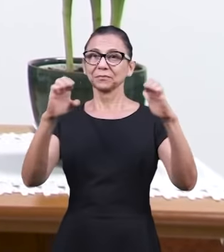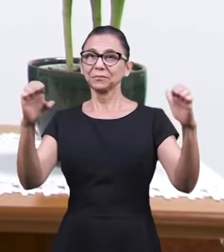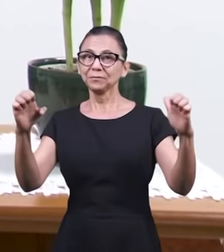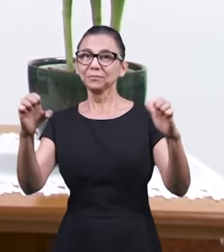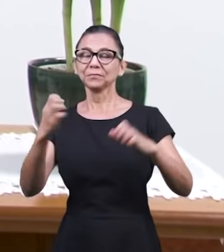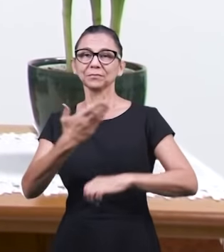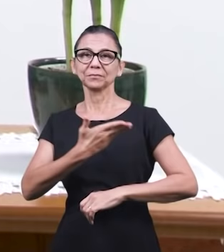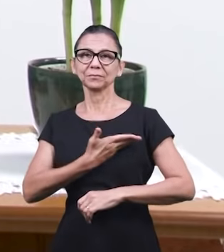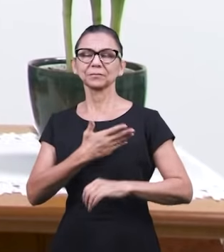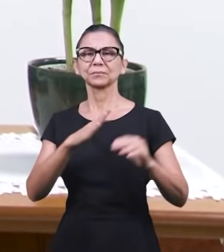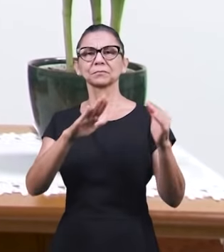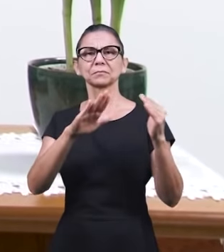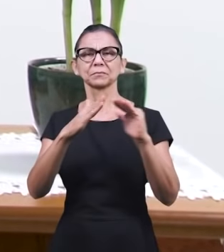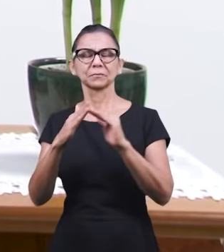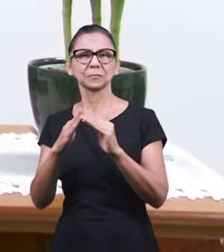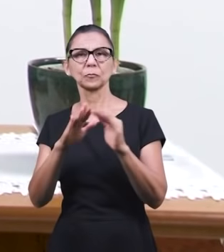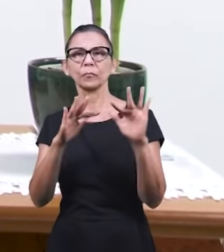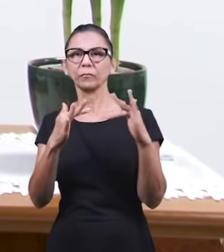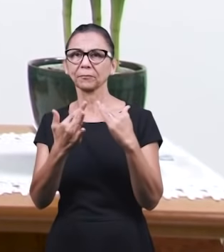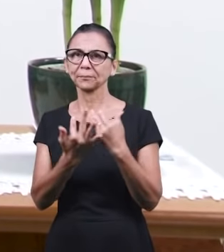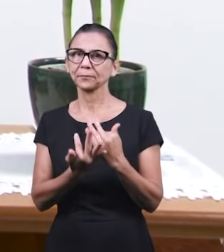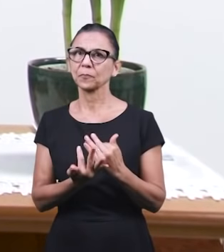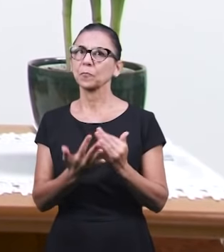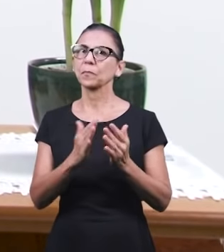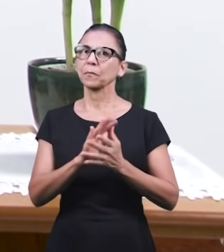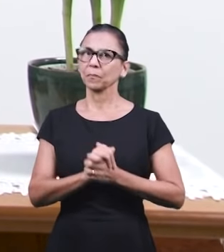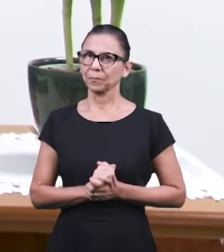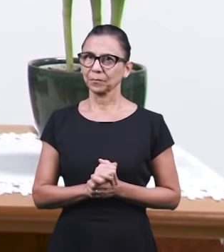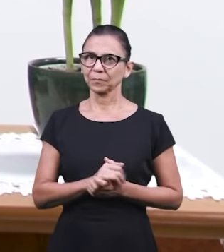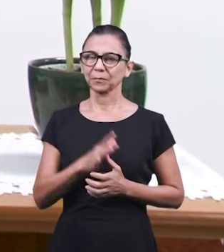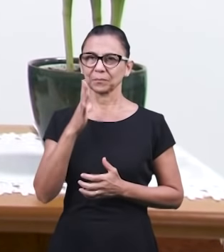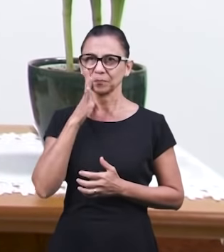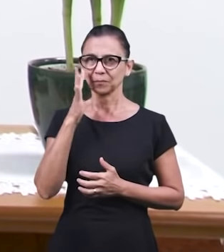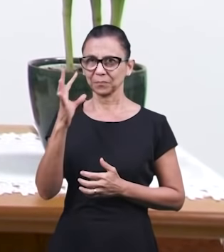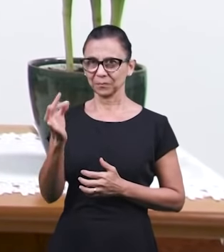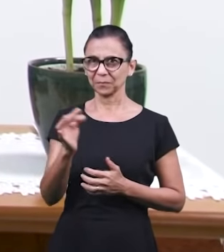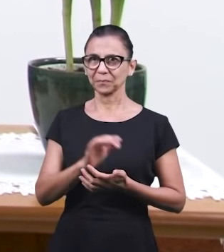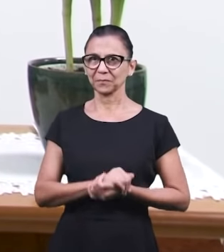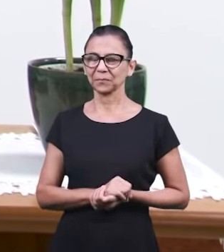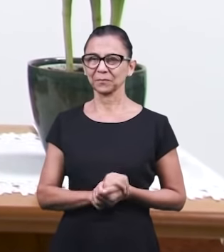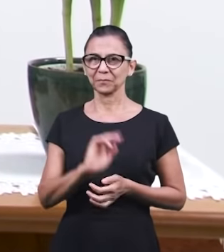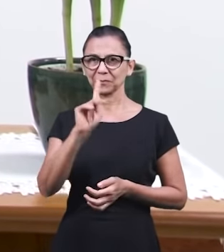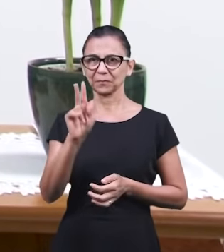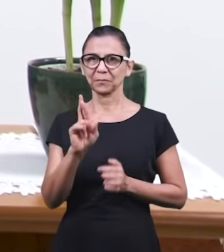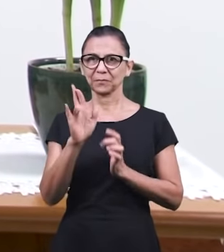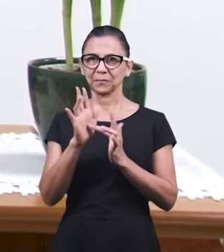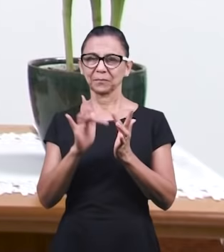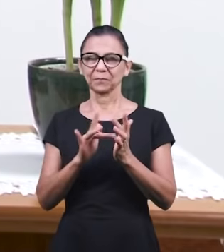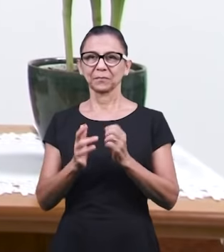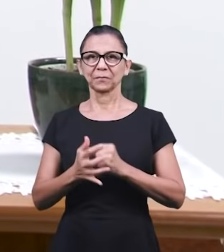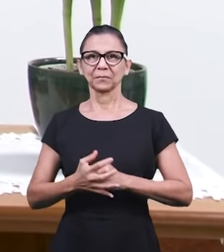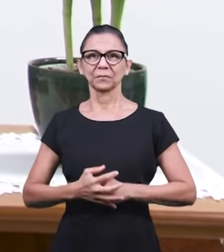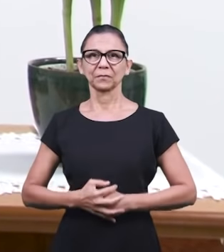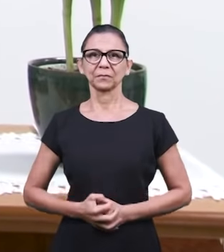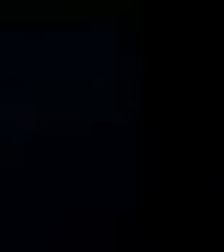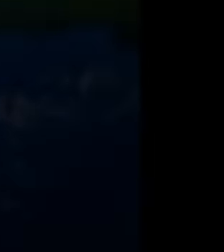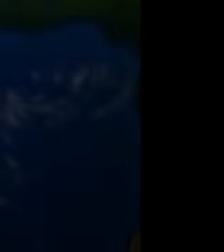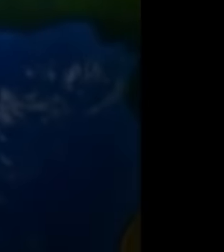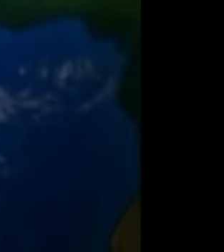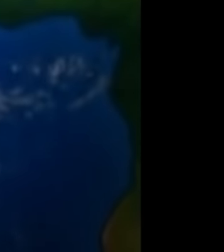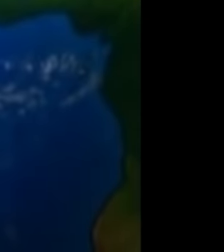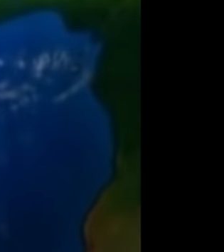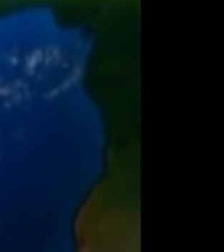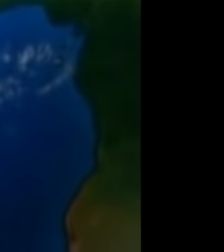nossos familiares e amigos. Não vamos deixar de lado esta nobre tarefa. A todos, a paz do Senhor Jesus.